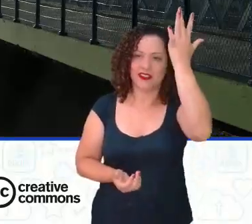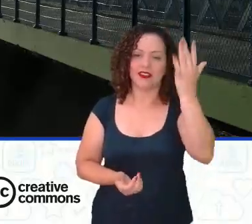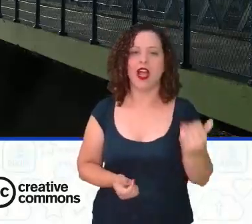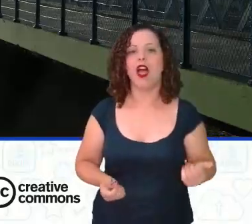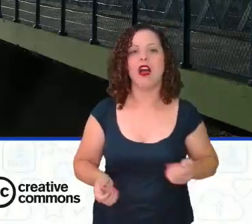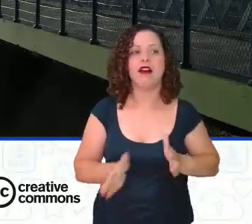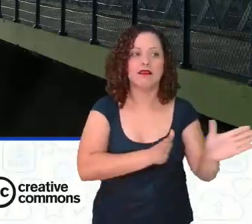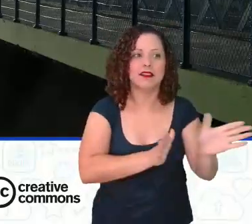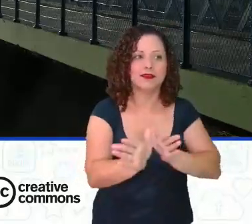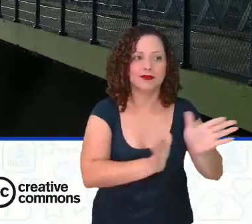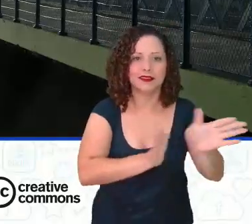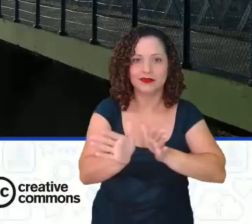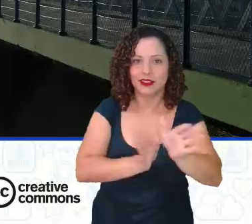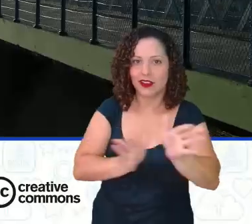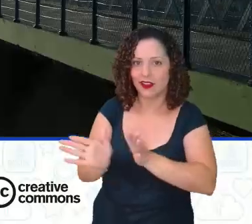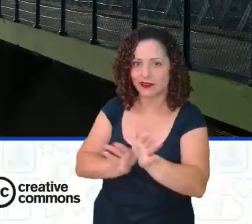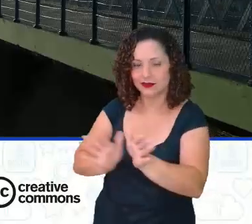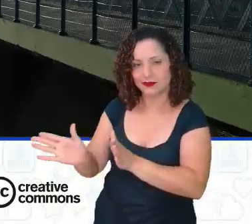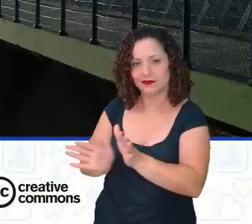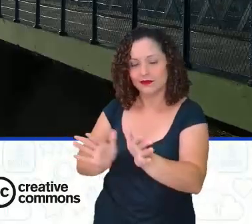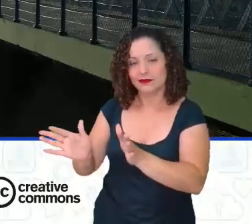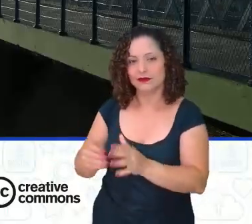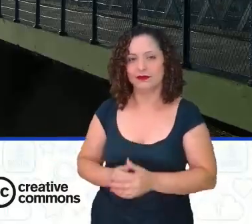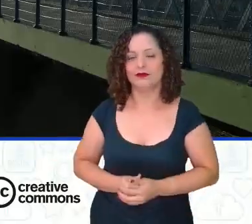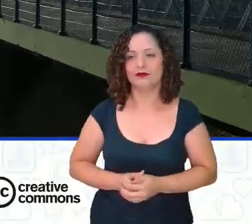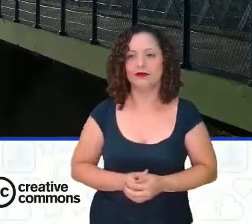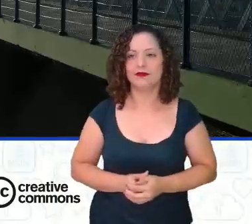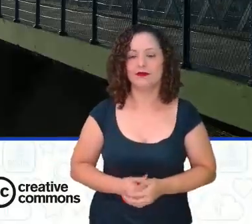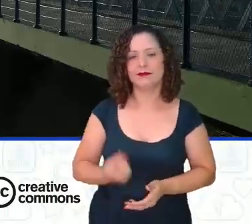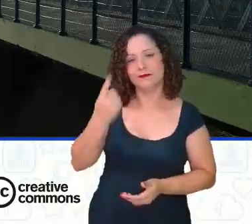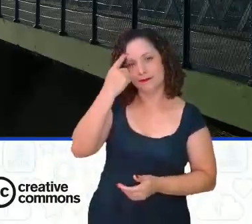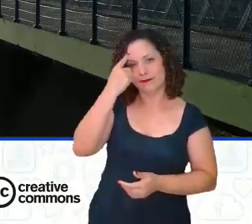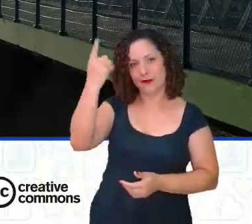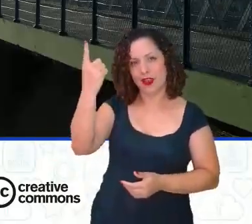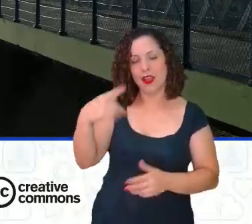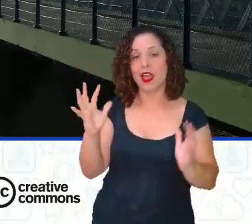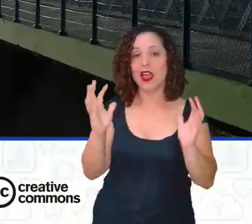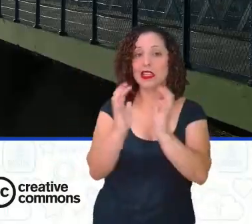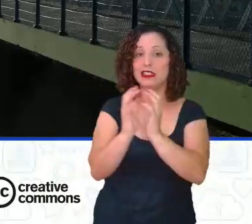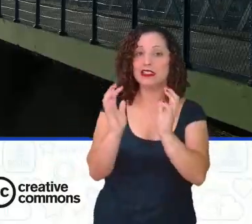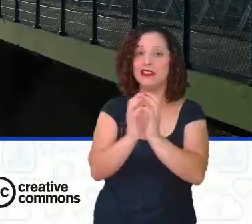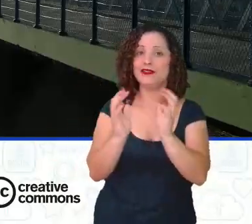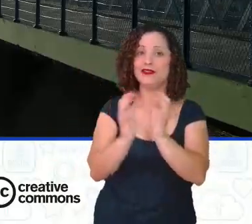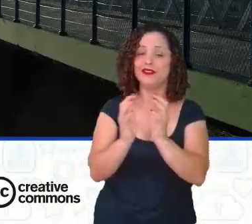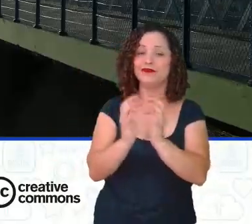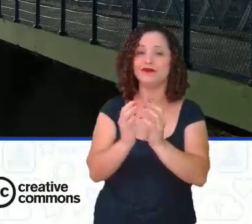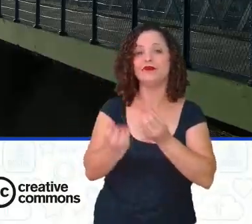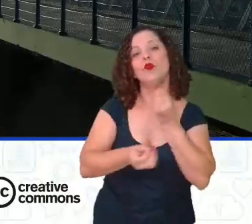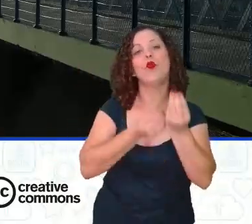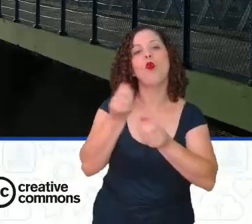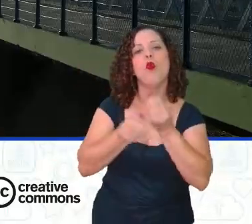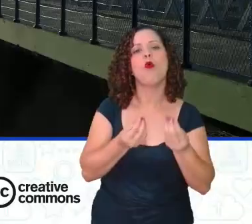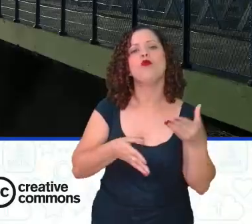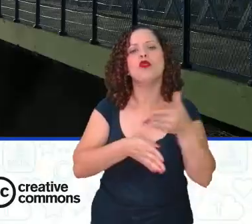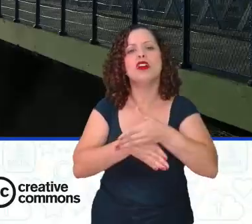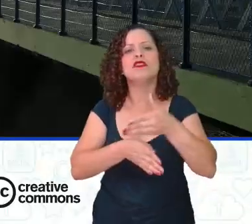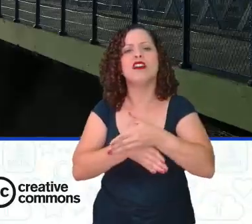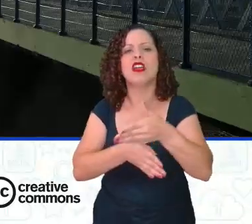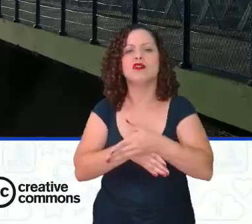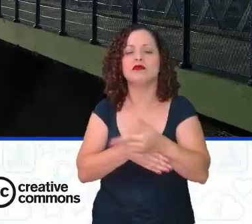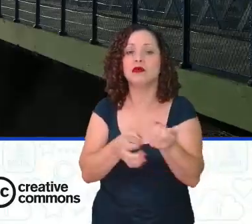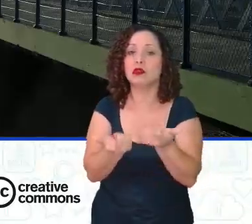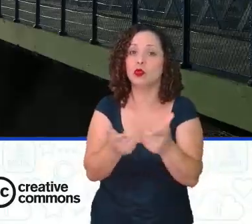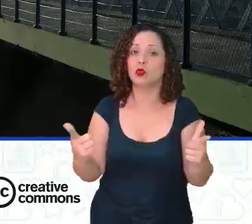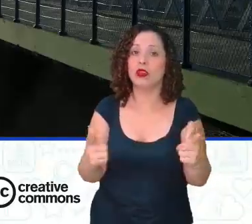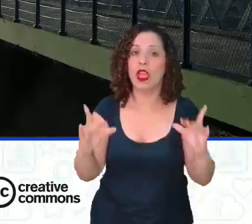das pessoas, imagine aí o bairro do Recife. Como seria o acesso ao bairro do Recife se não tivessem